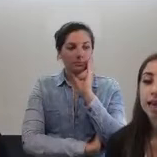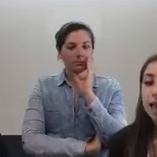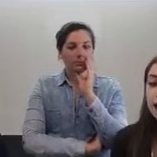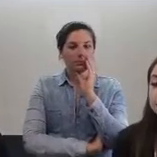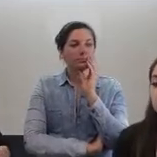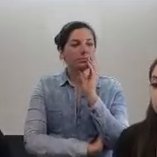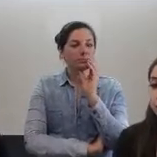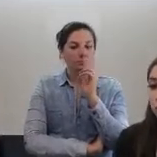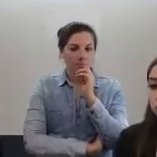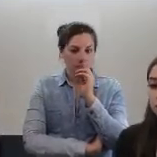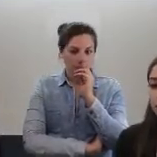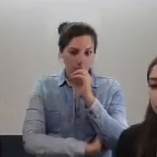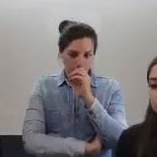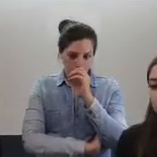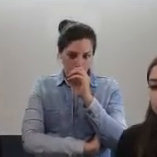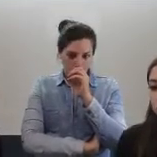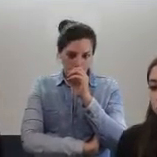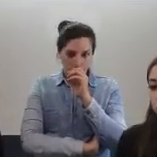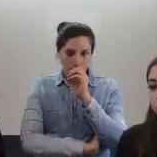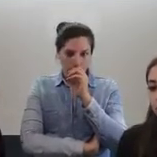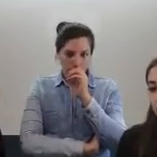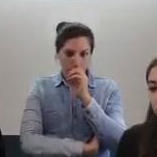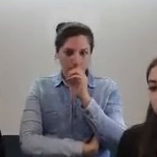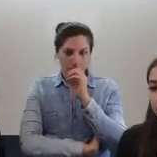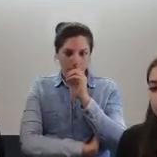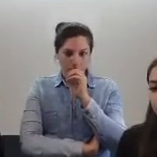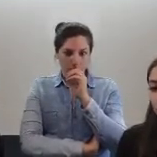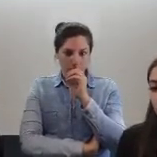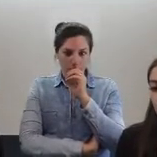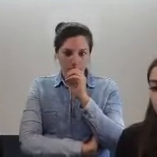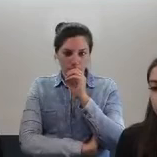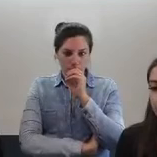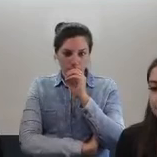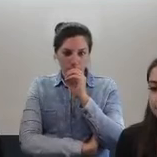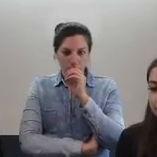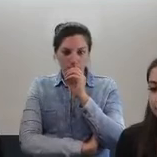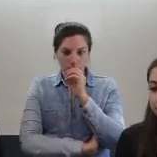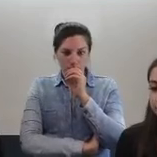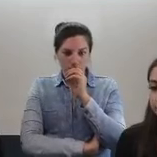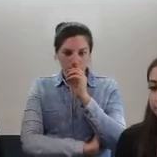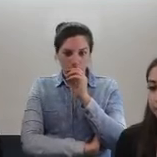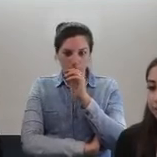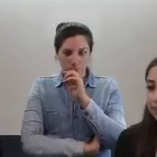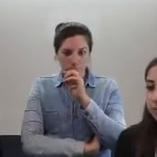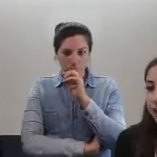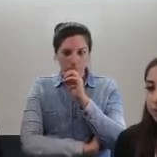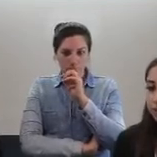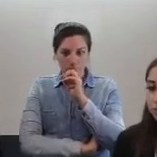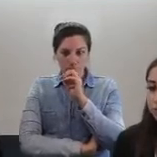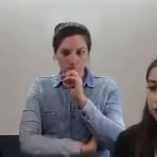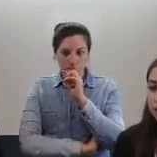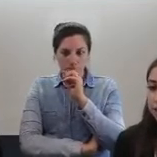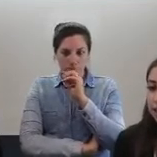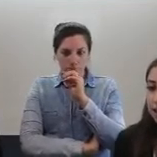a gente tem as opções de busca, a busca por assunto, por periódico, por livro, por base. Então, vamos tentar buscar